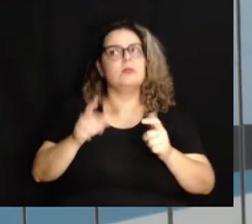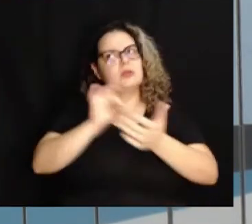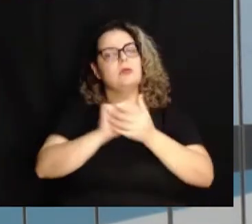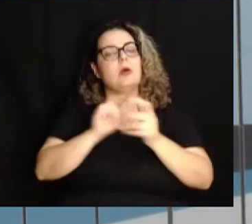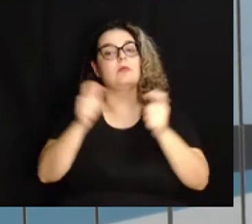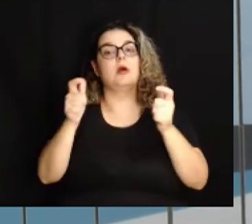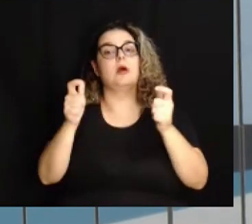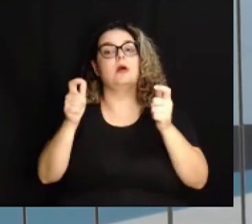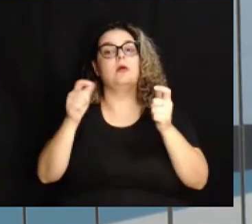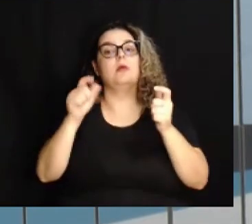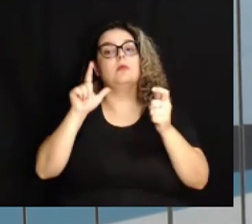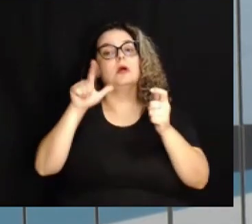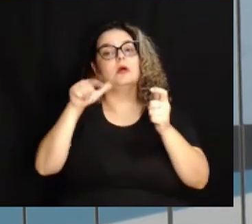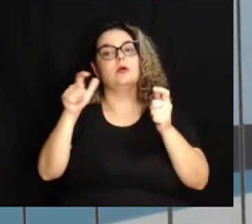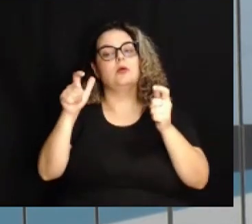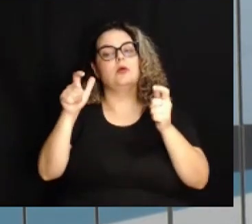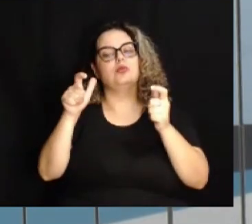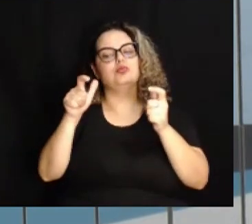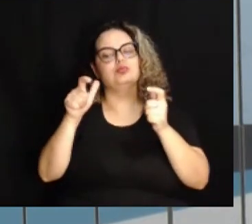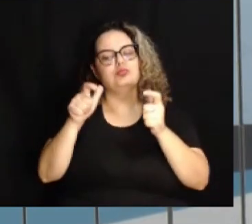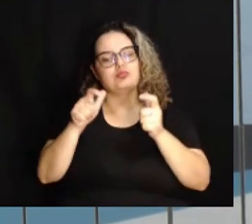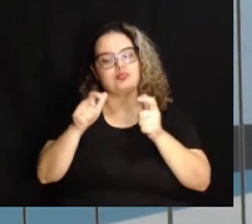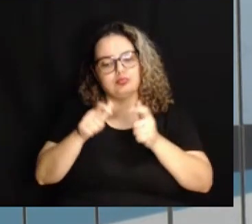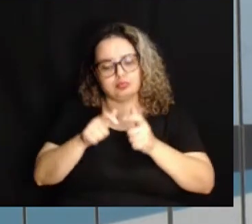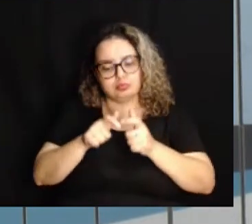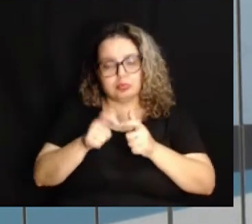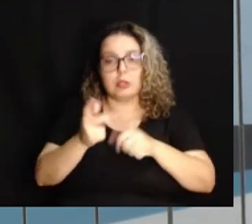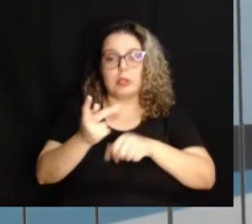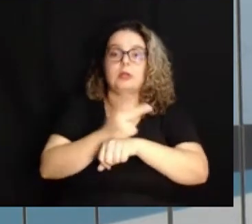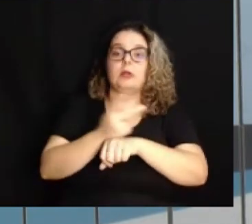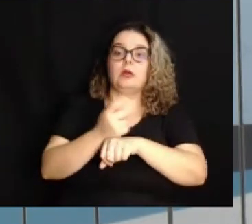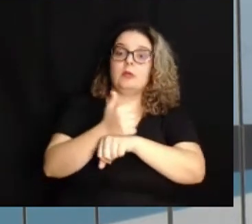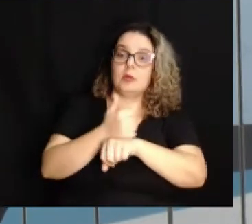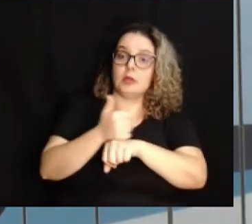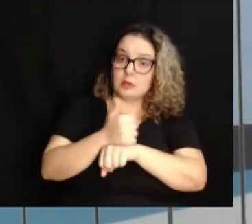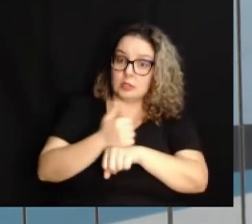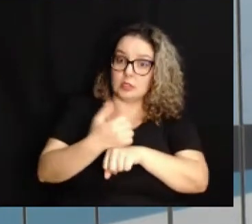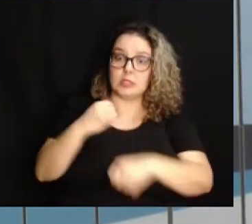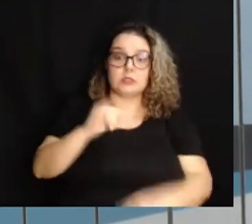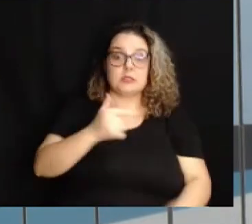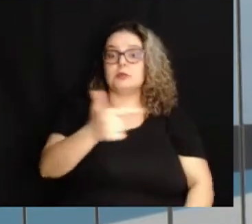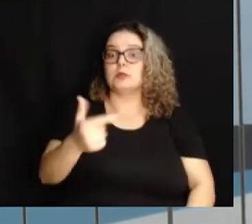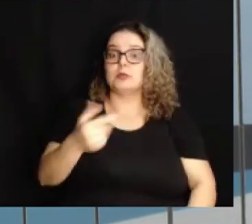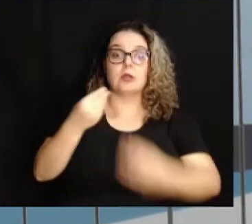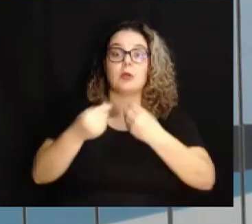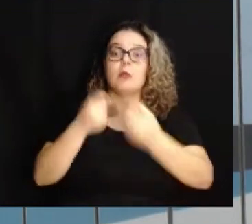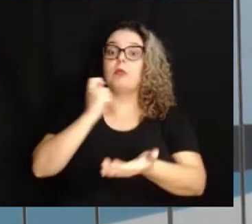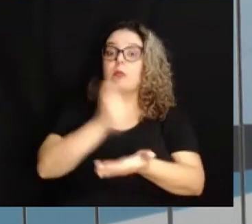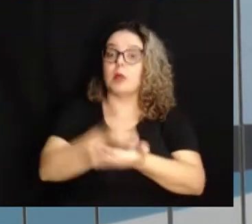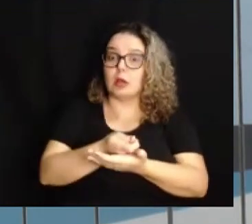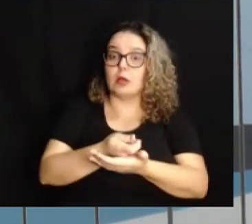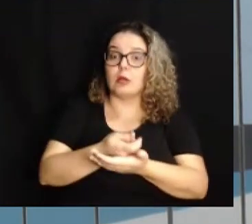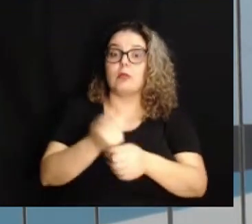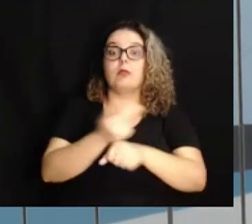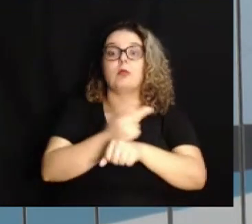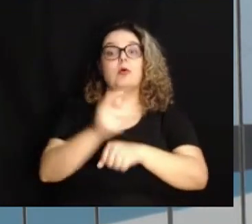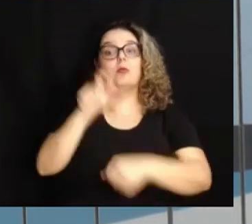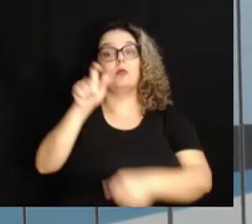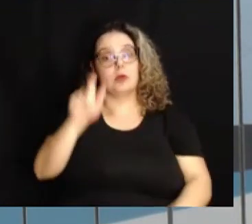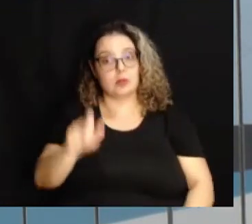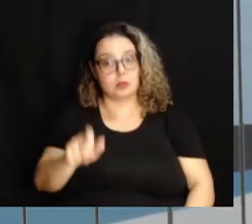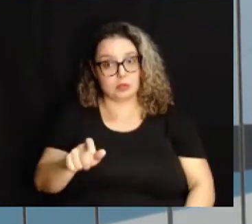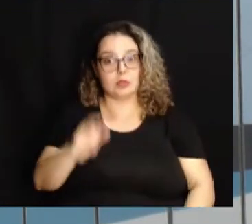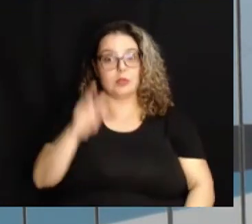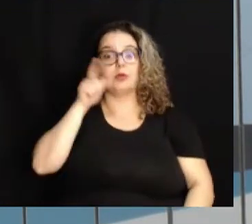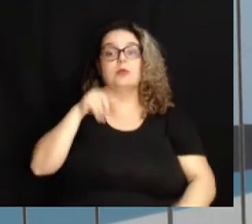ele diminuir. Então busque uma ajuda profissional, se você não tem condições, procure alguém que consiga te indicar, né, como eu